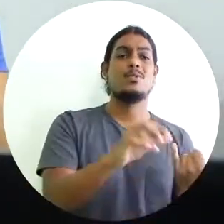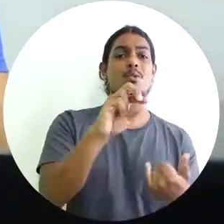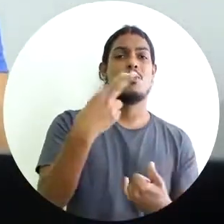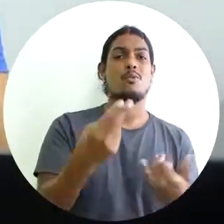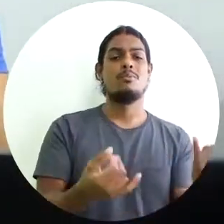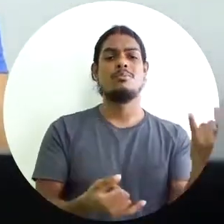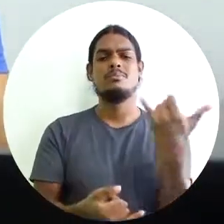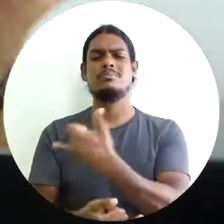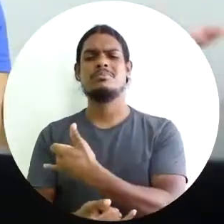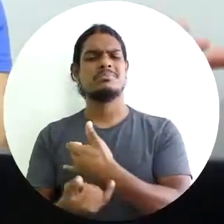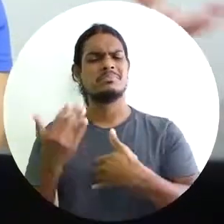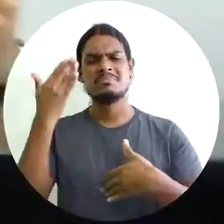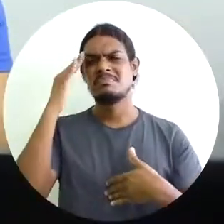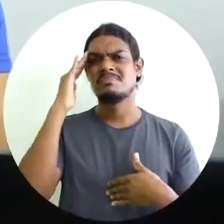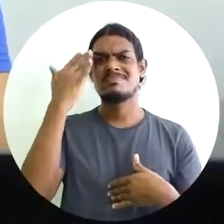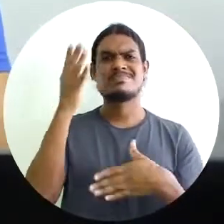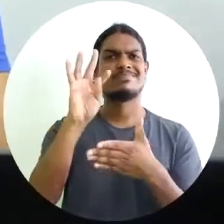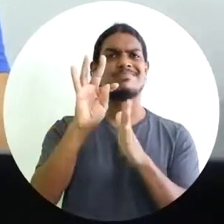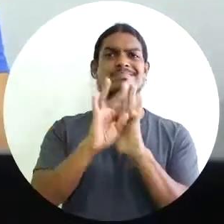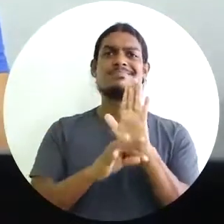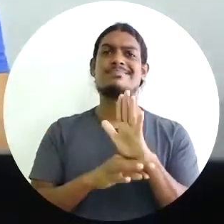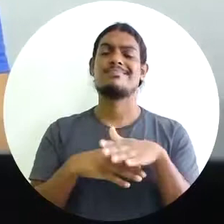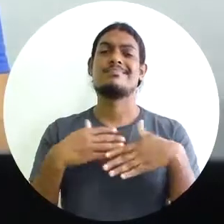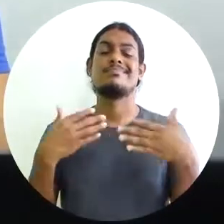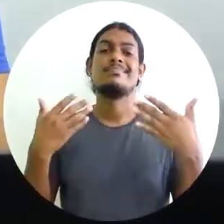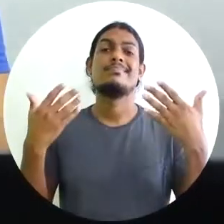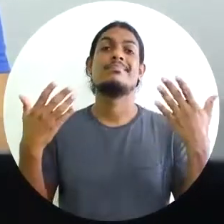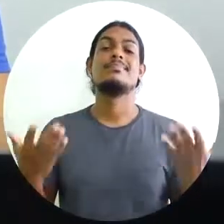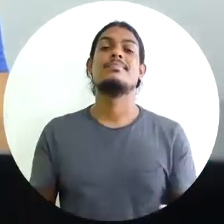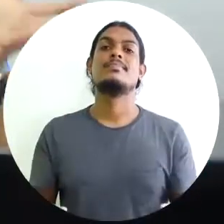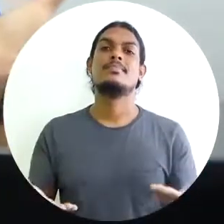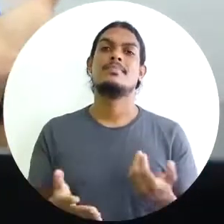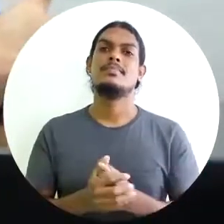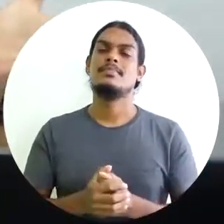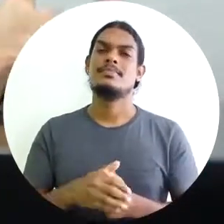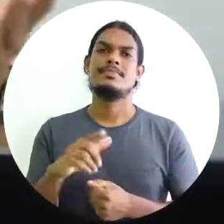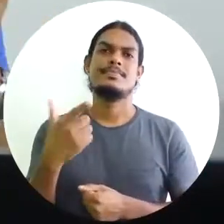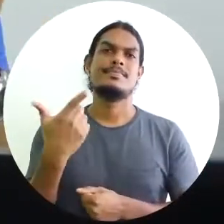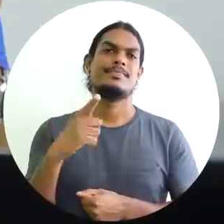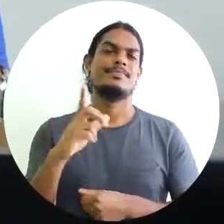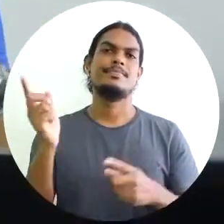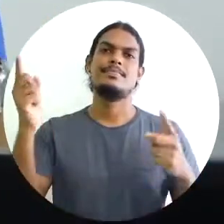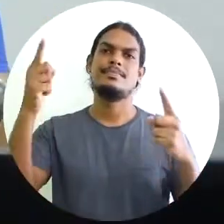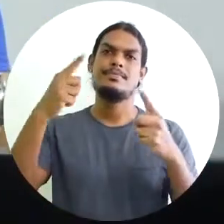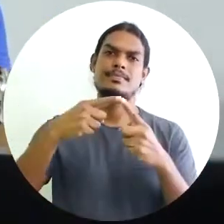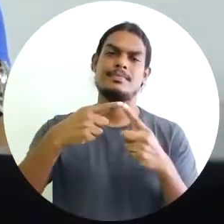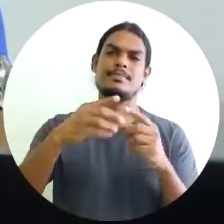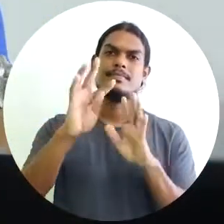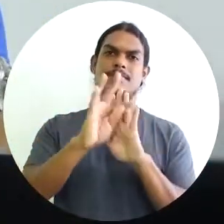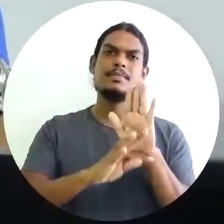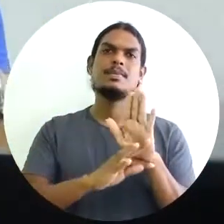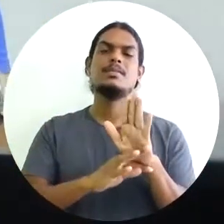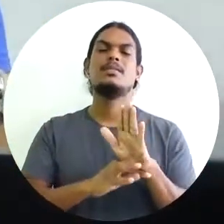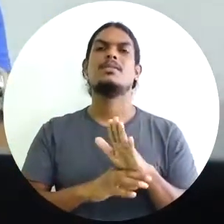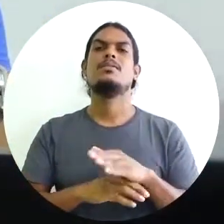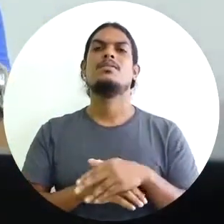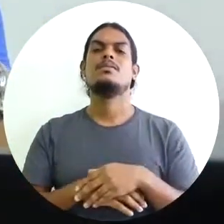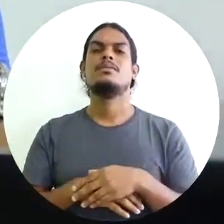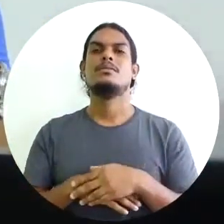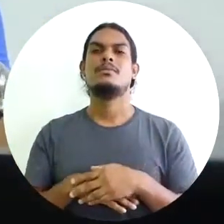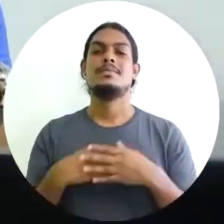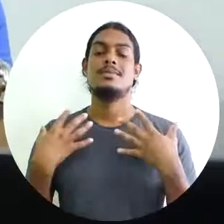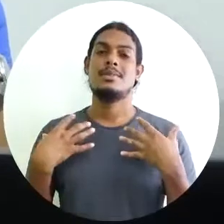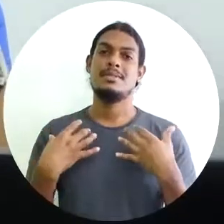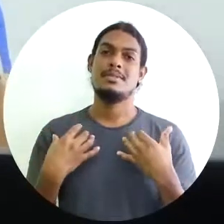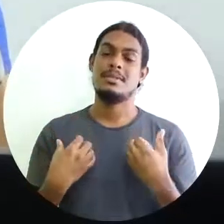relevante para a compreensão, o texto ele vai ficar completamente sem nexo. Então, aceitabilidade,